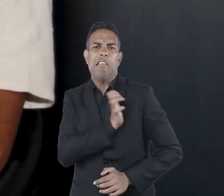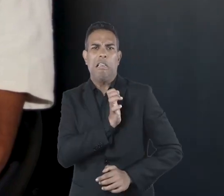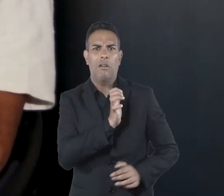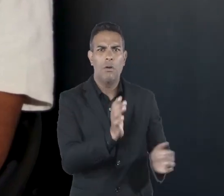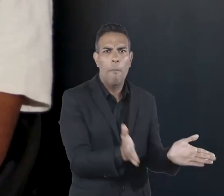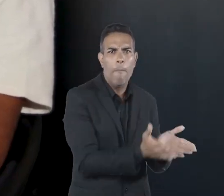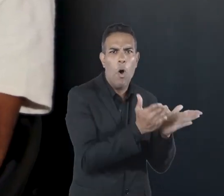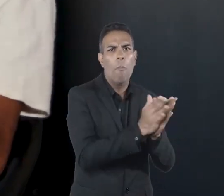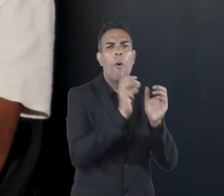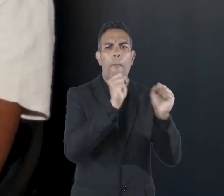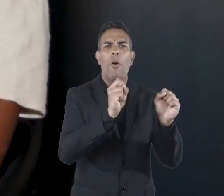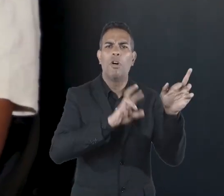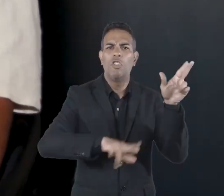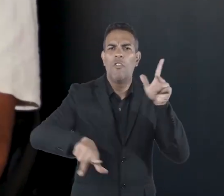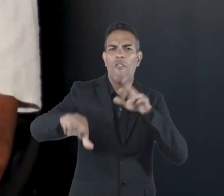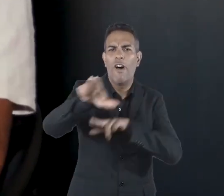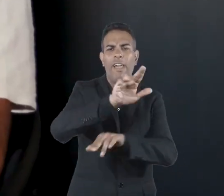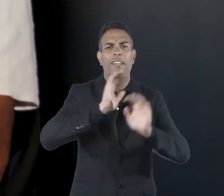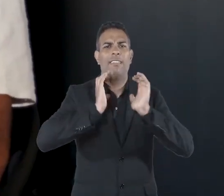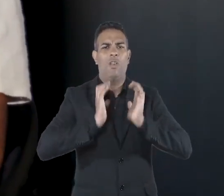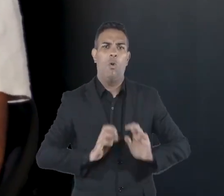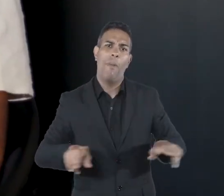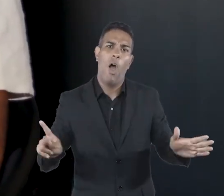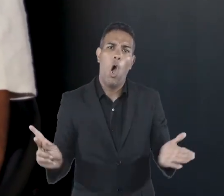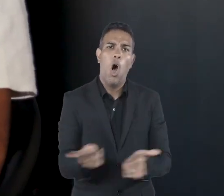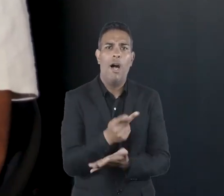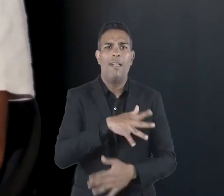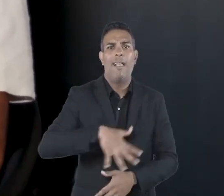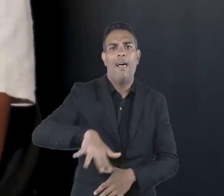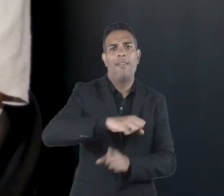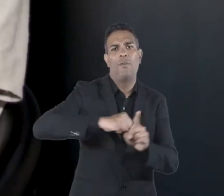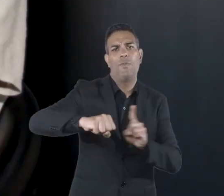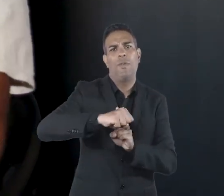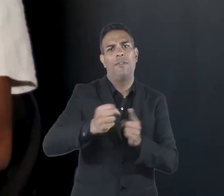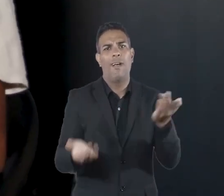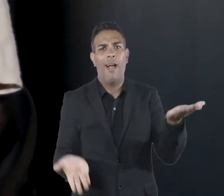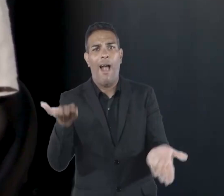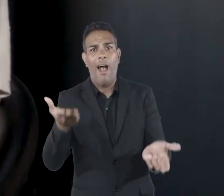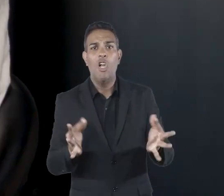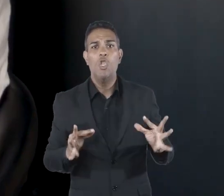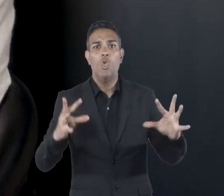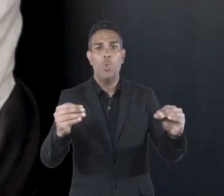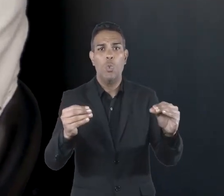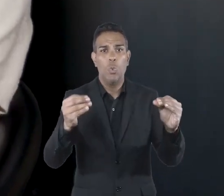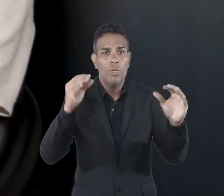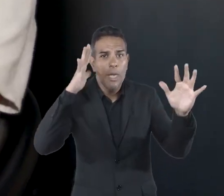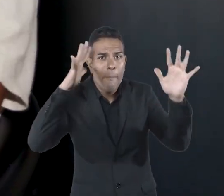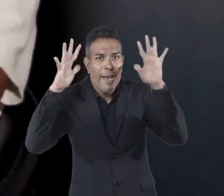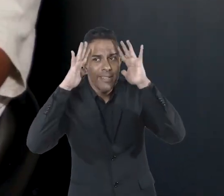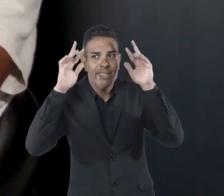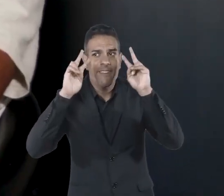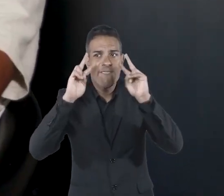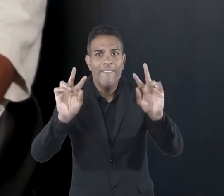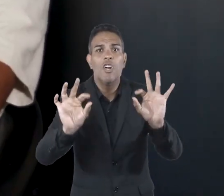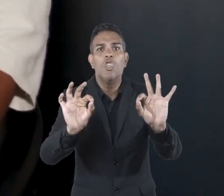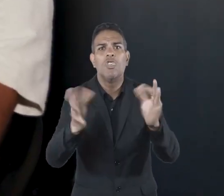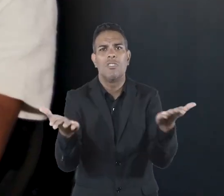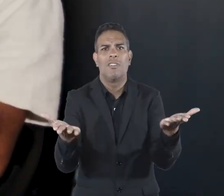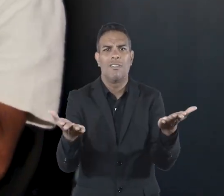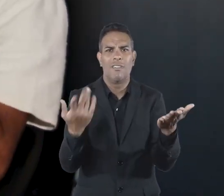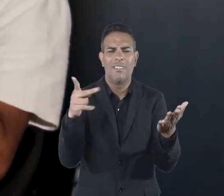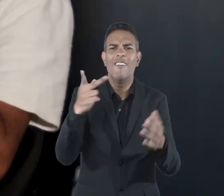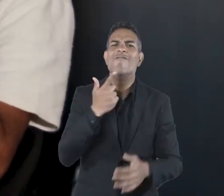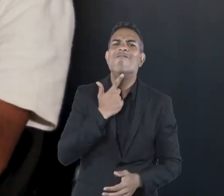não é porque a pessoa é rica ou pobre, você pode ter uma diferença de comportamento, mas isso acontece, infelizmente. Então, equilibrando para as